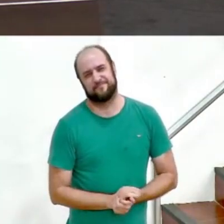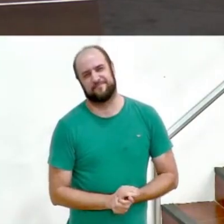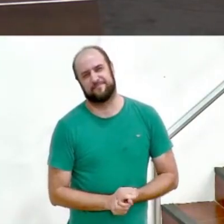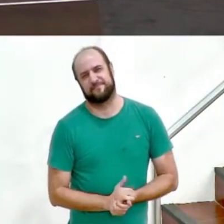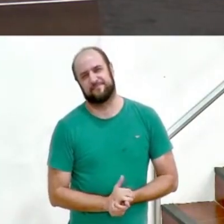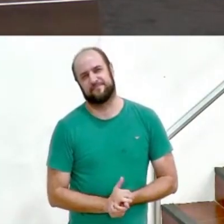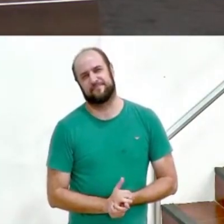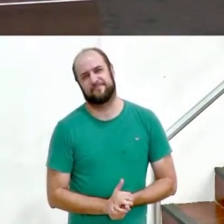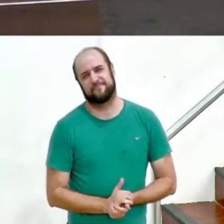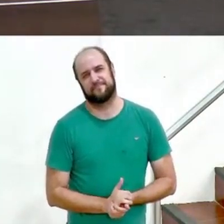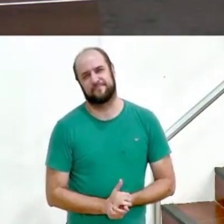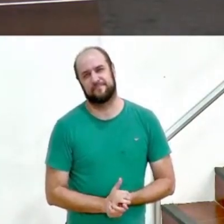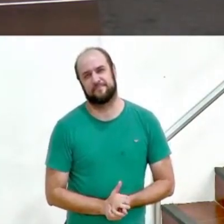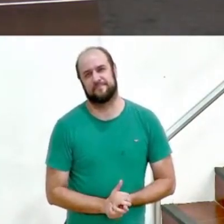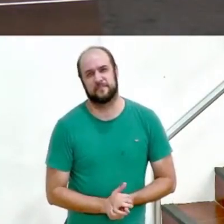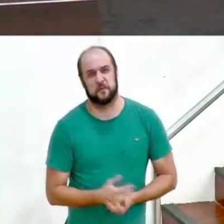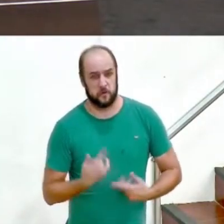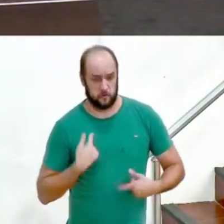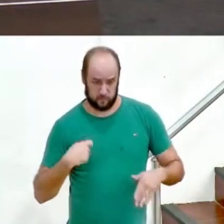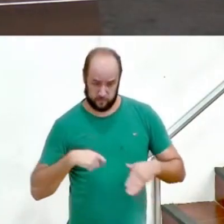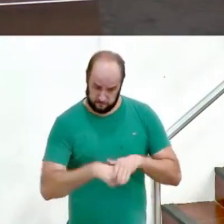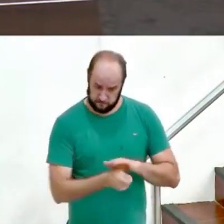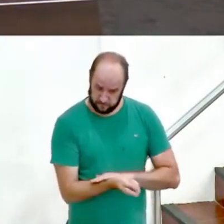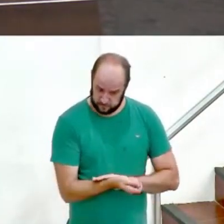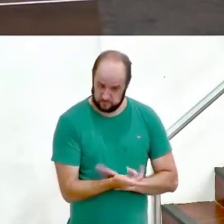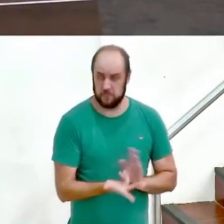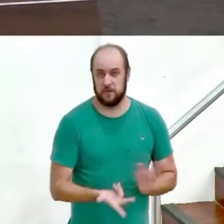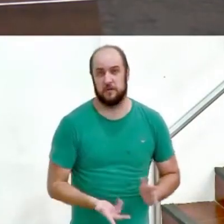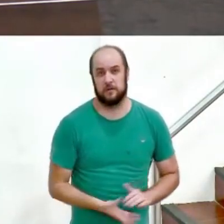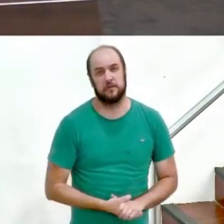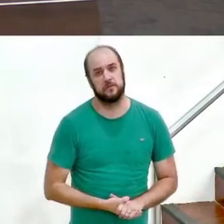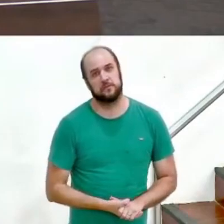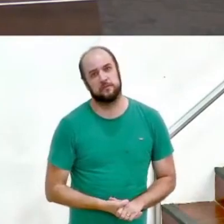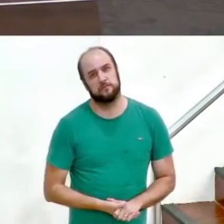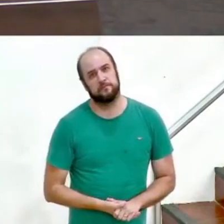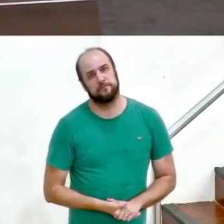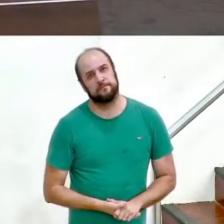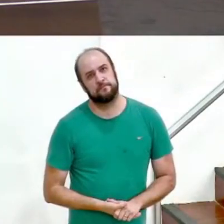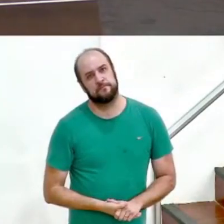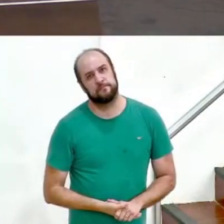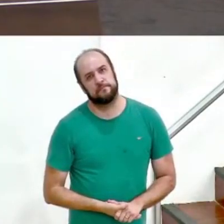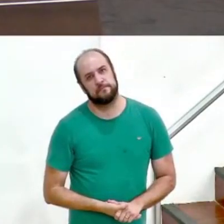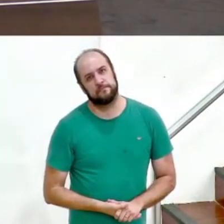lugar. Os meus investimentos.